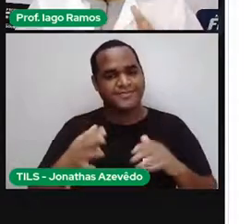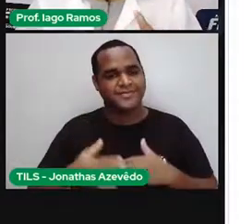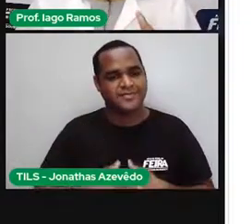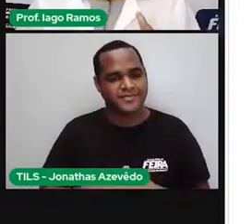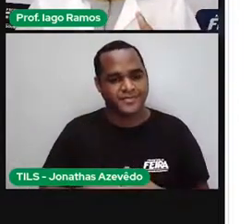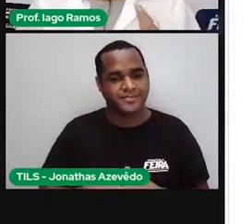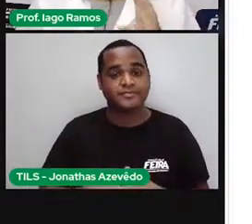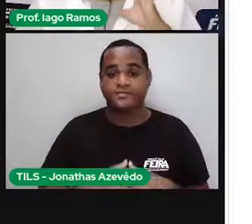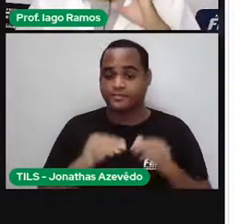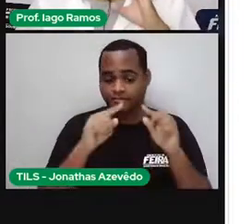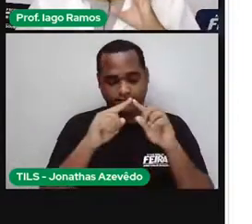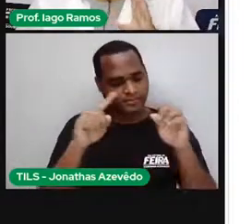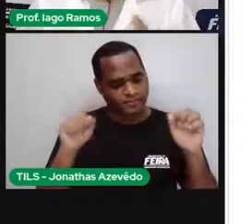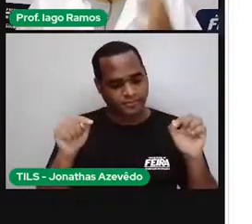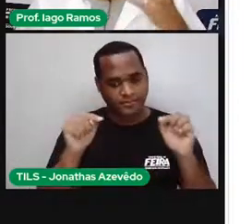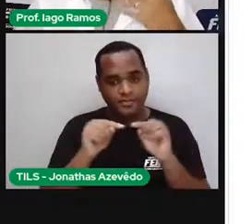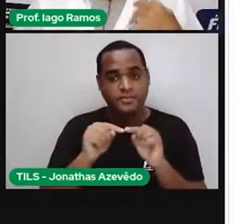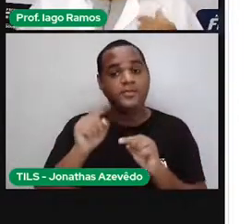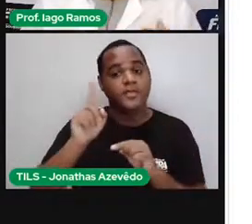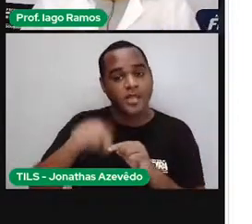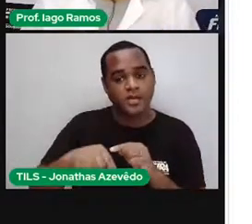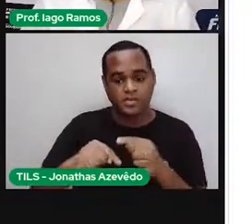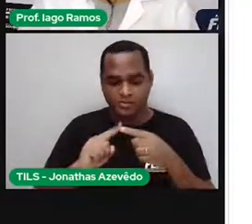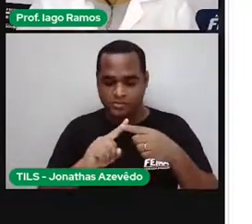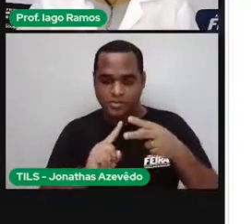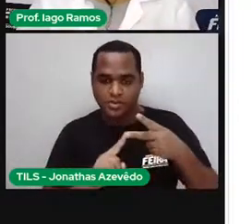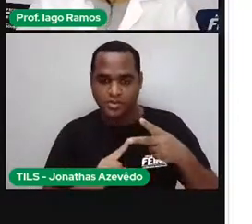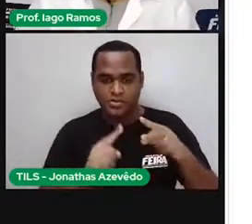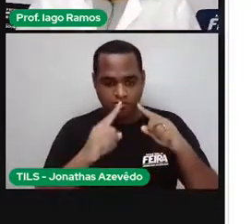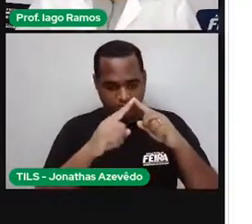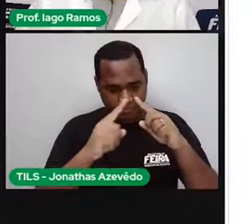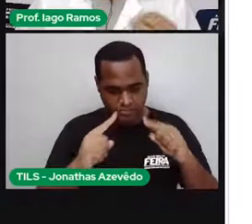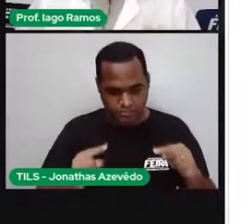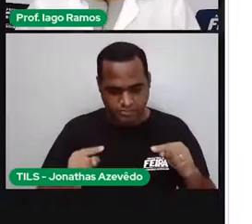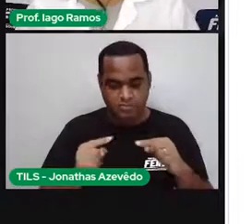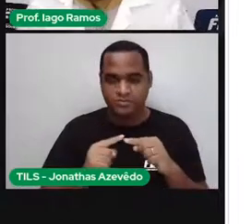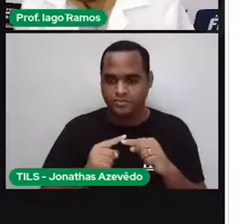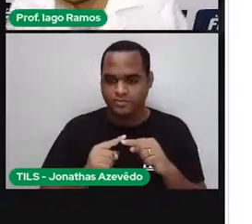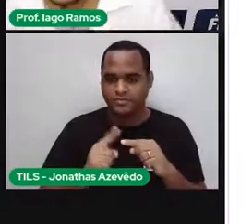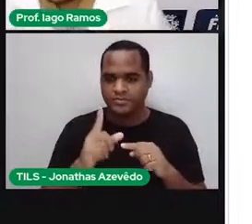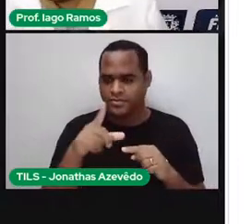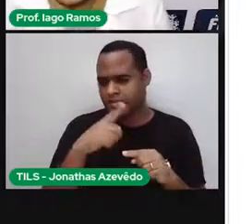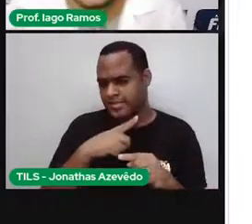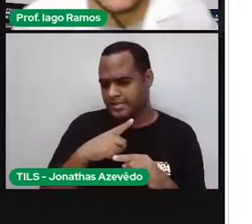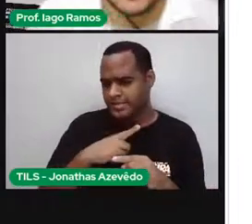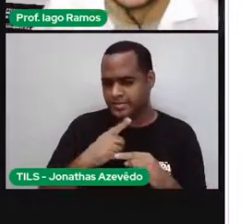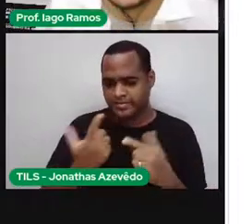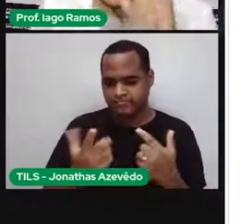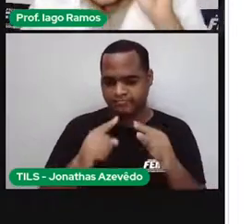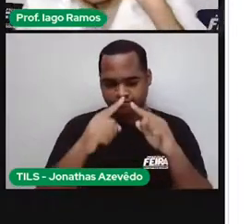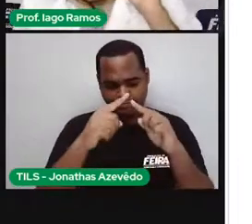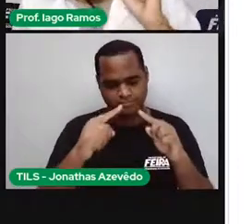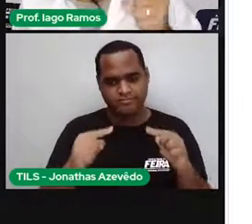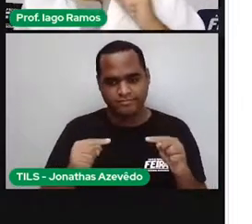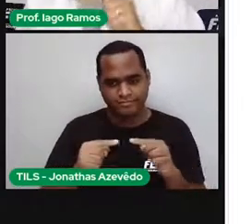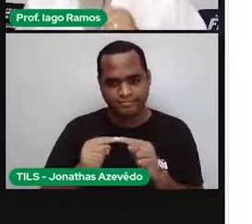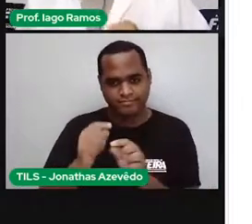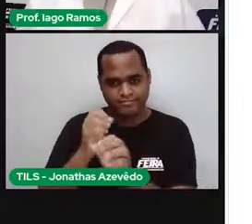em um retângulo foi dividido em dois triângulos através de uma de suas diagonais